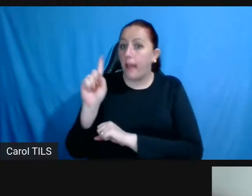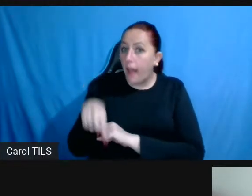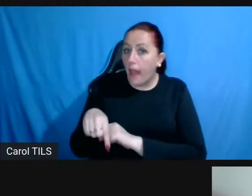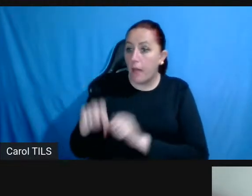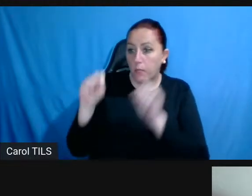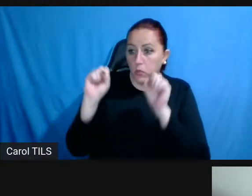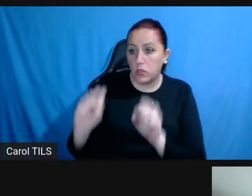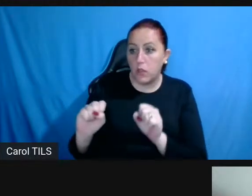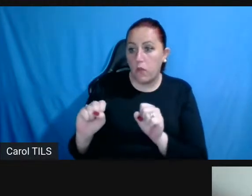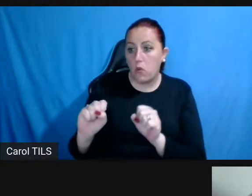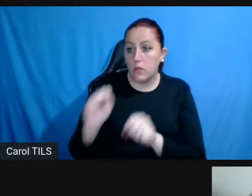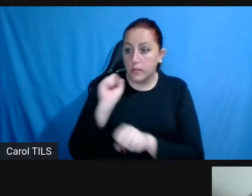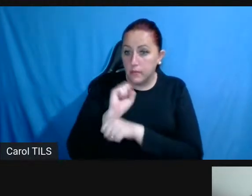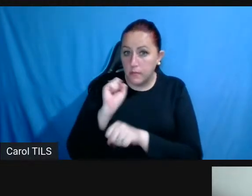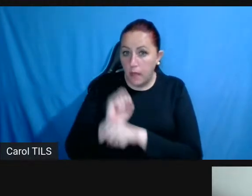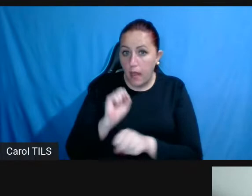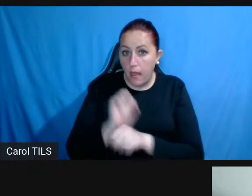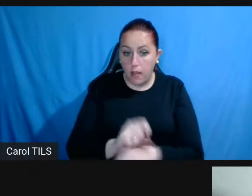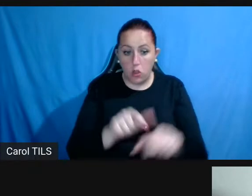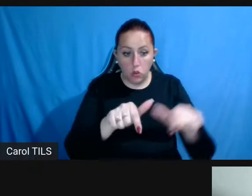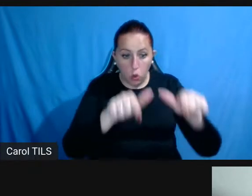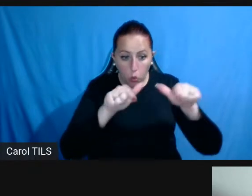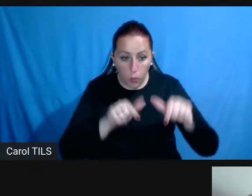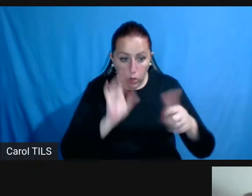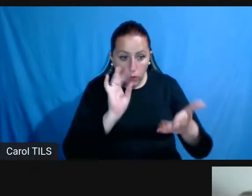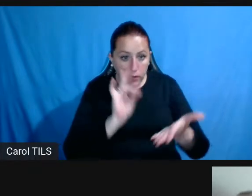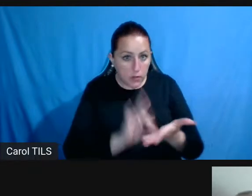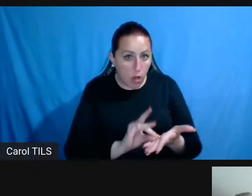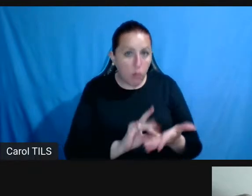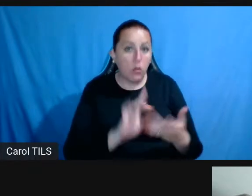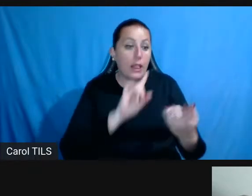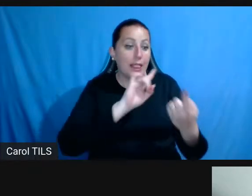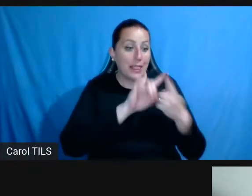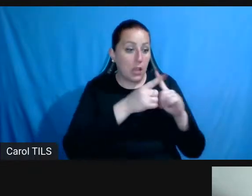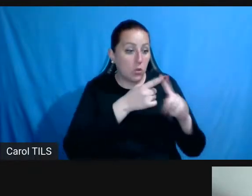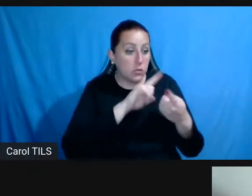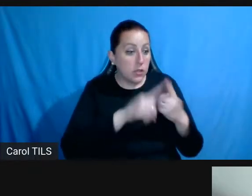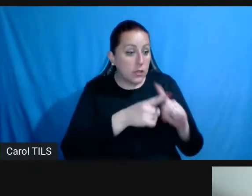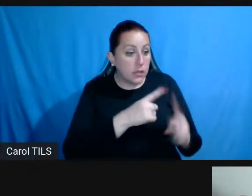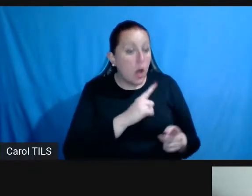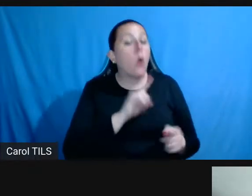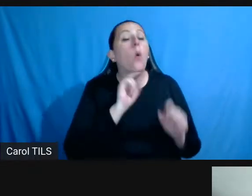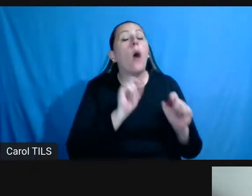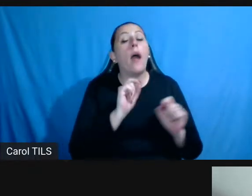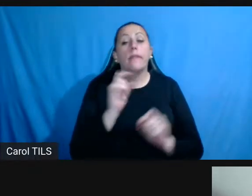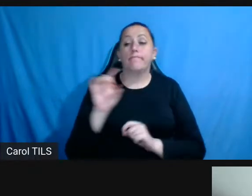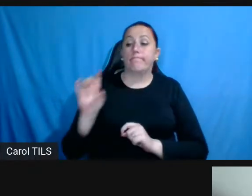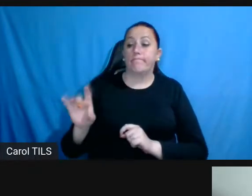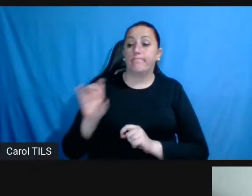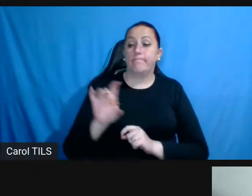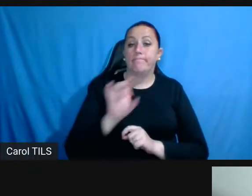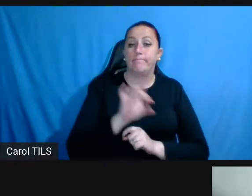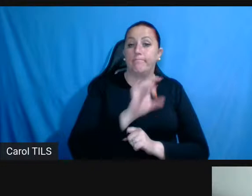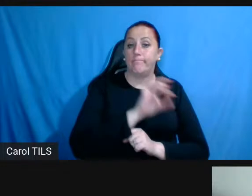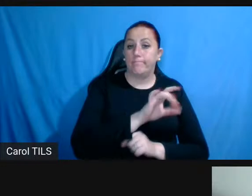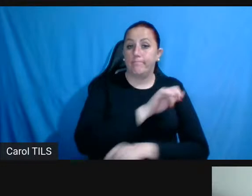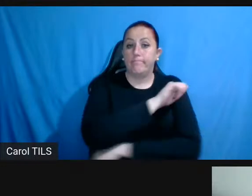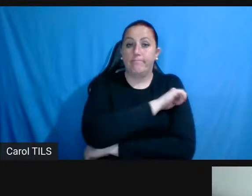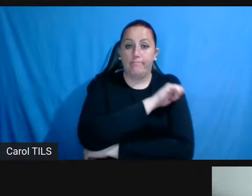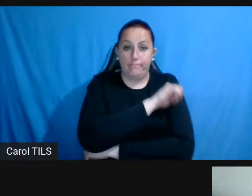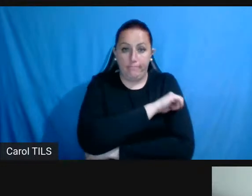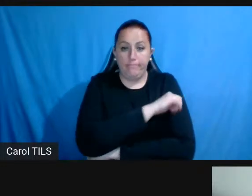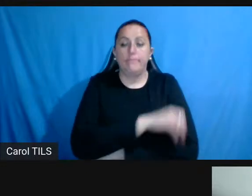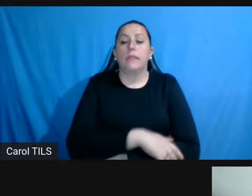um documento até lá oficial. Então, essa negociação ela é individual e aluno por aluno, não tem